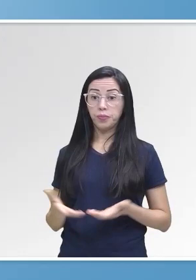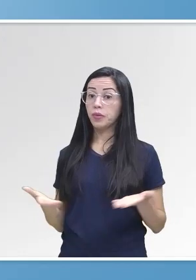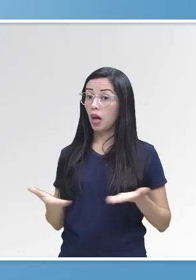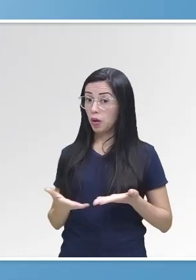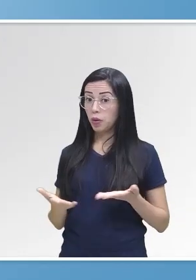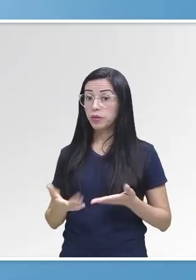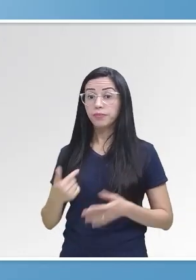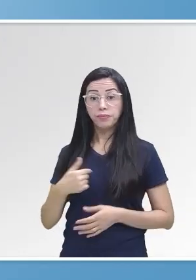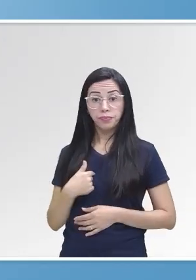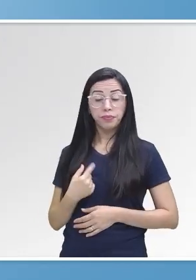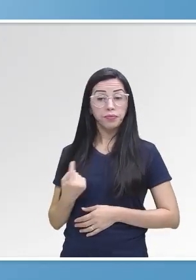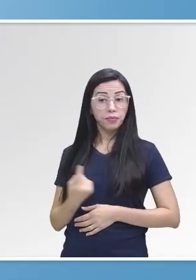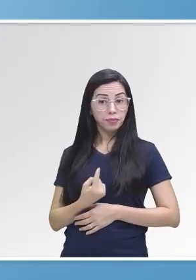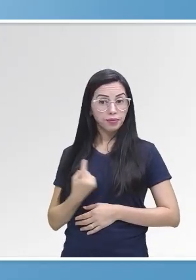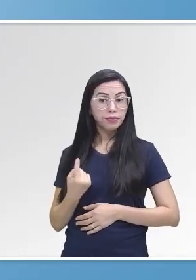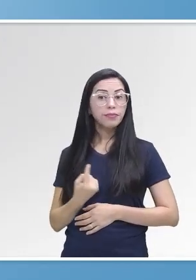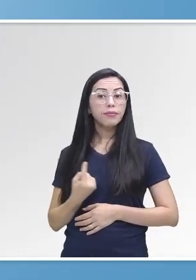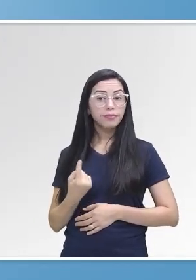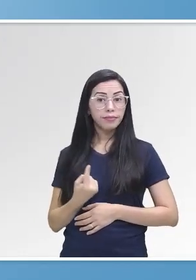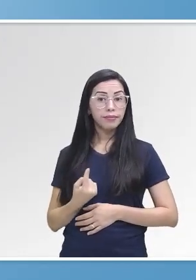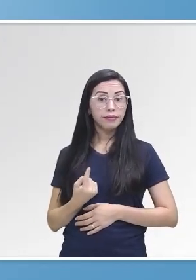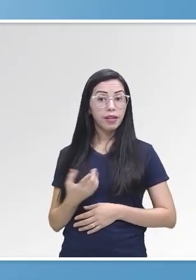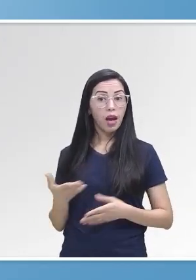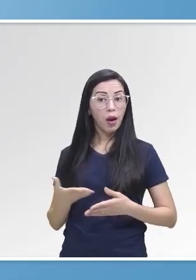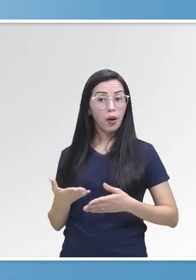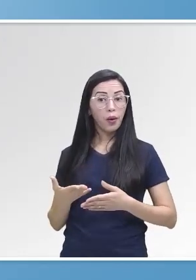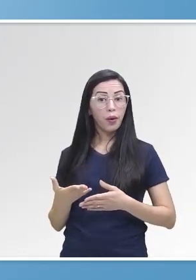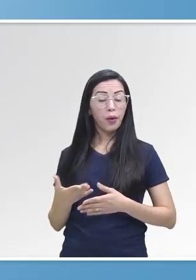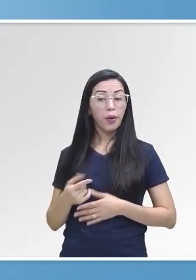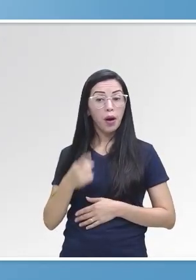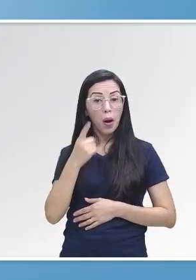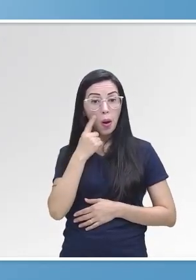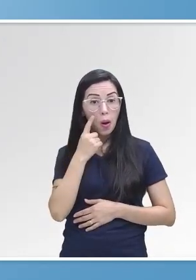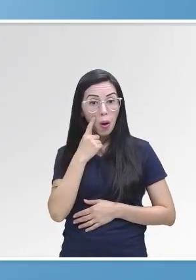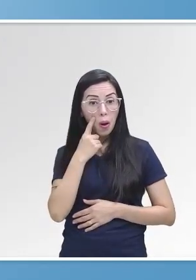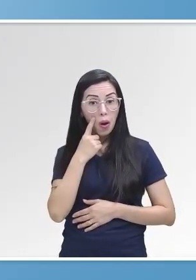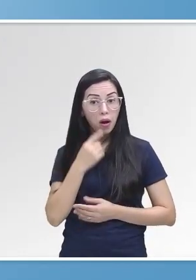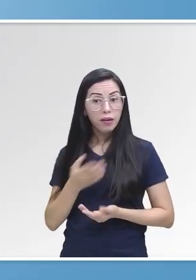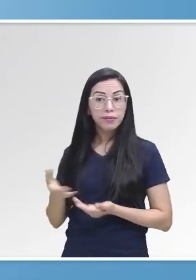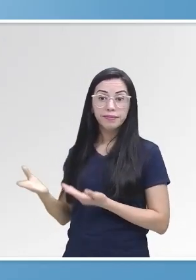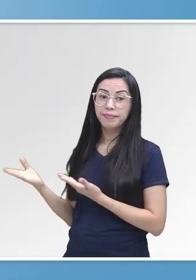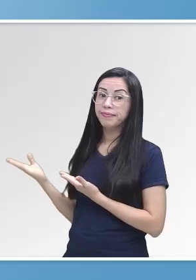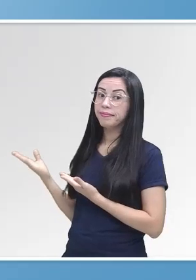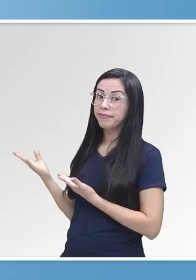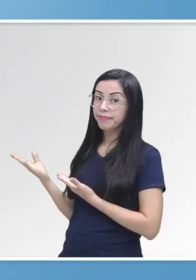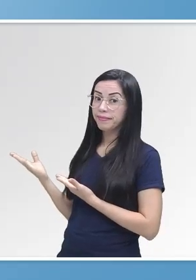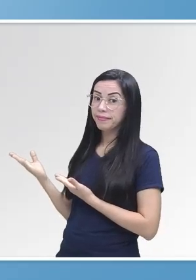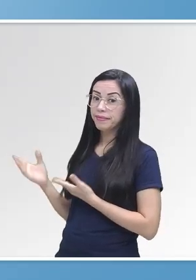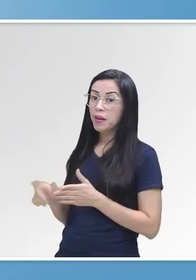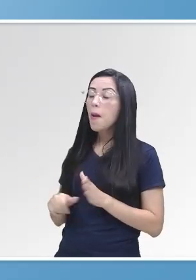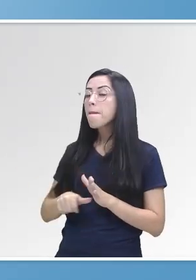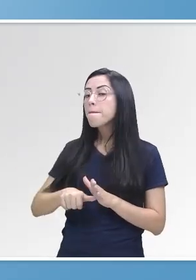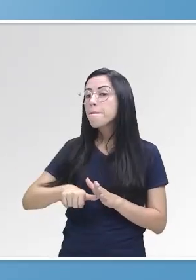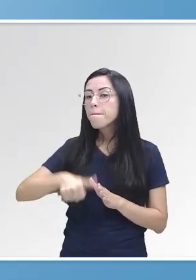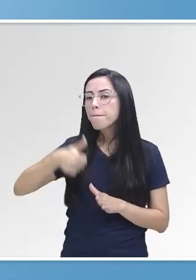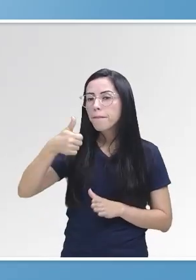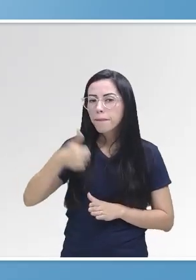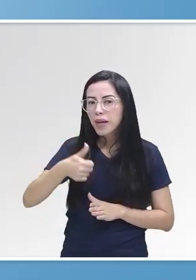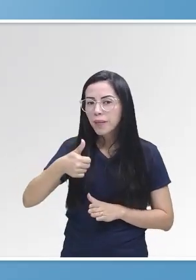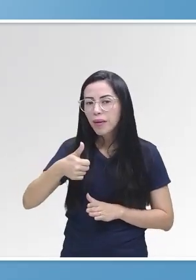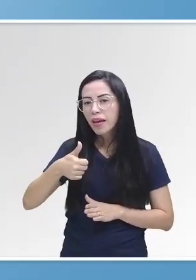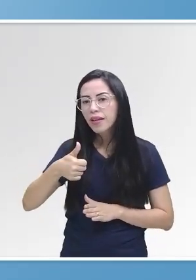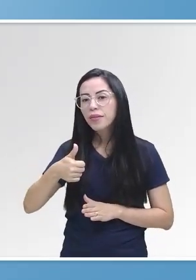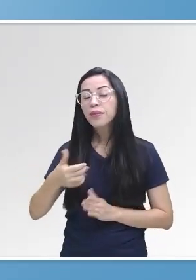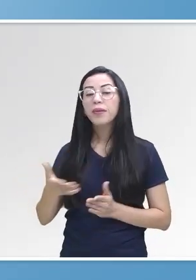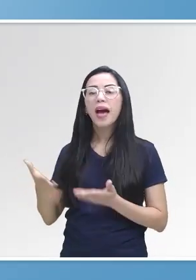ó aí vai aparecer o que crianças no primeiro brinquedo no balanço